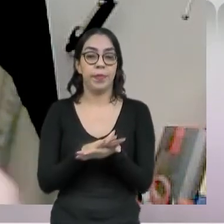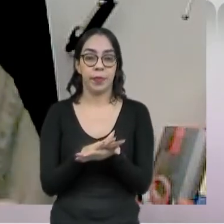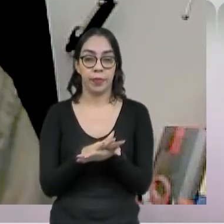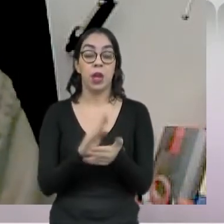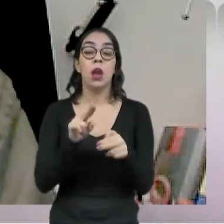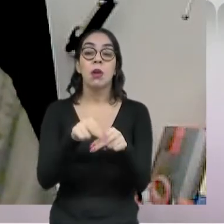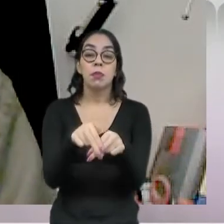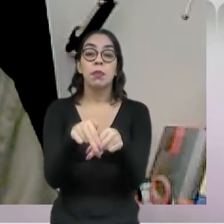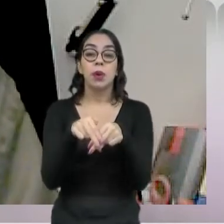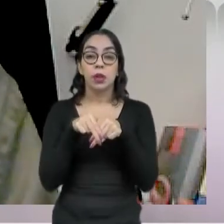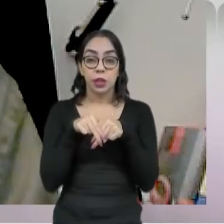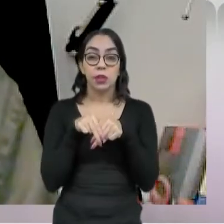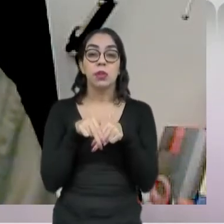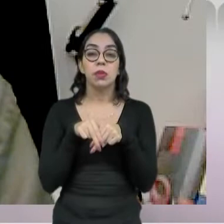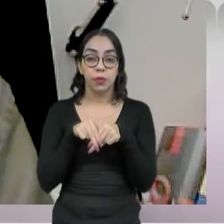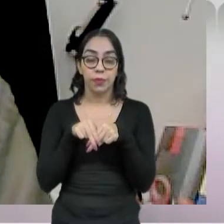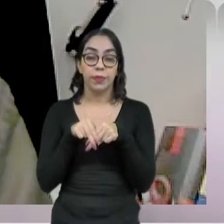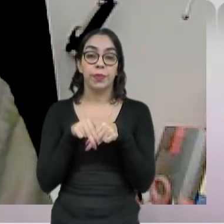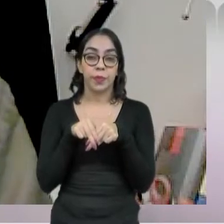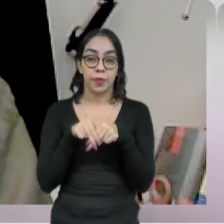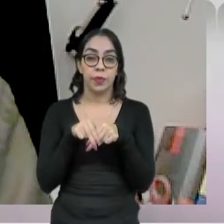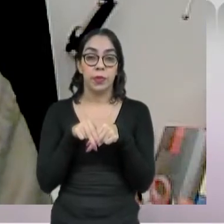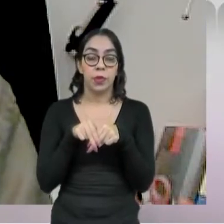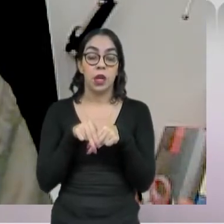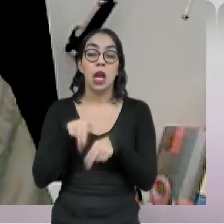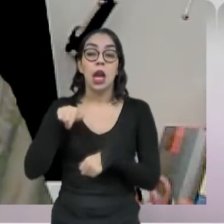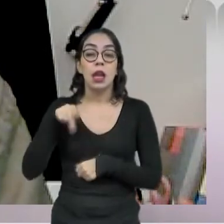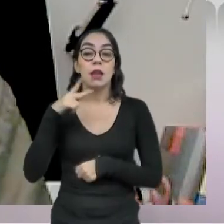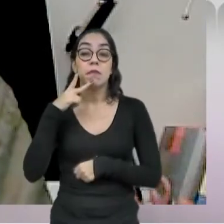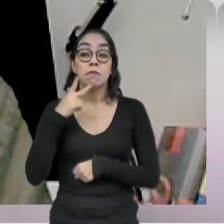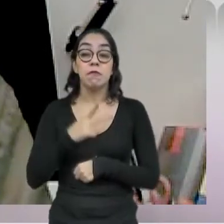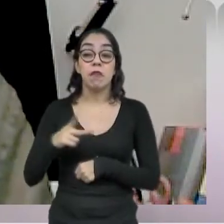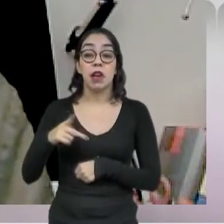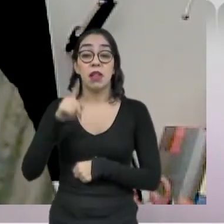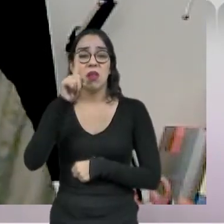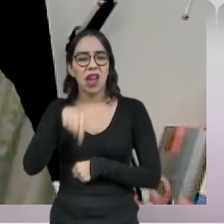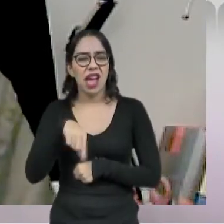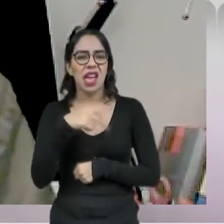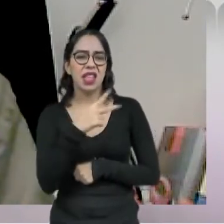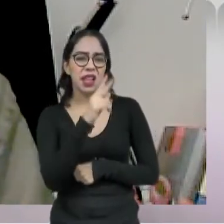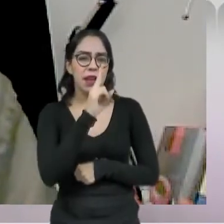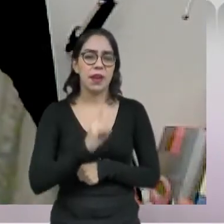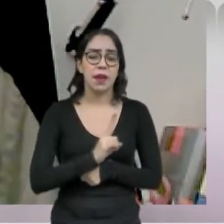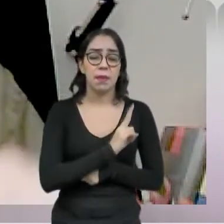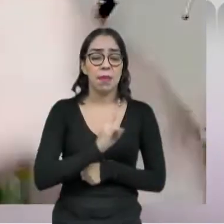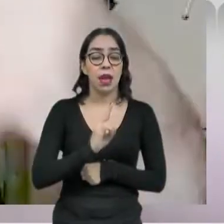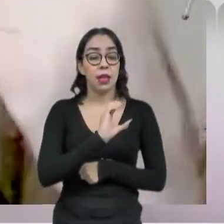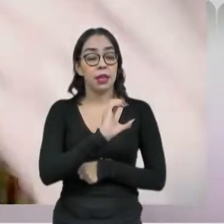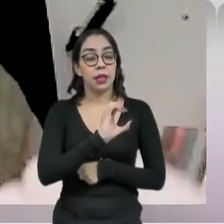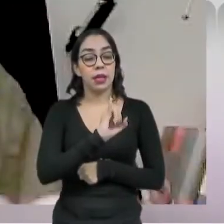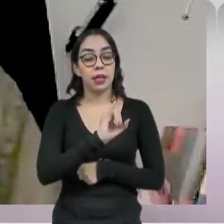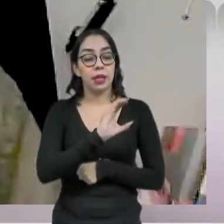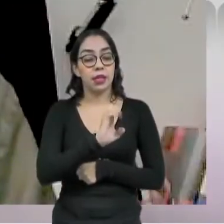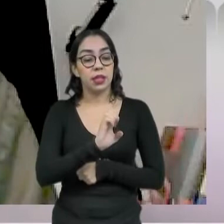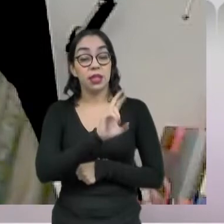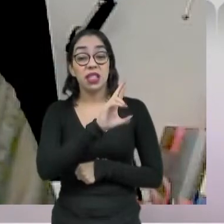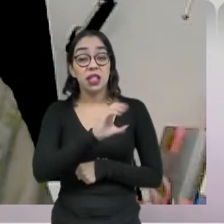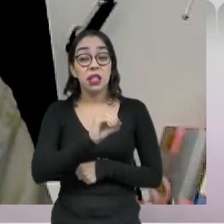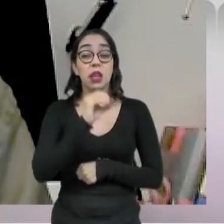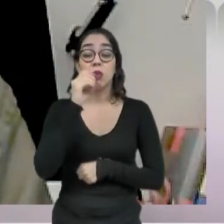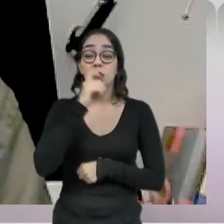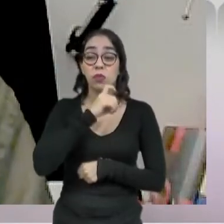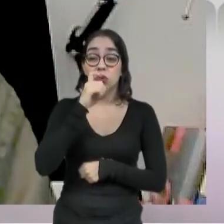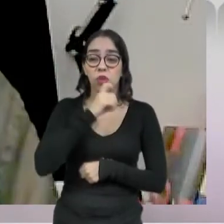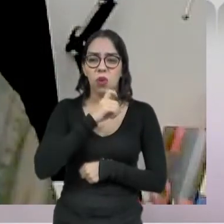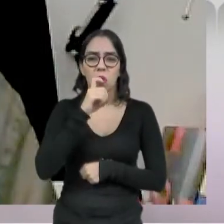o bispo declare, né, que tudo não passa de uma farsa, tudo não passa de um embuste, e remete essa